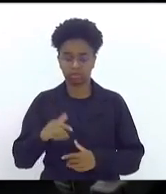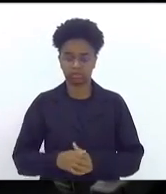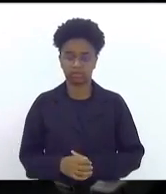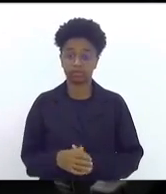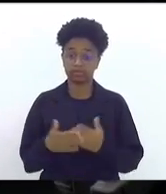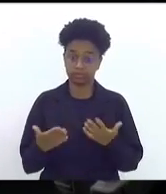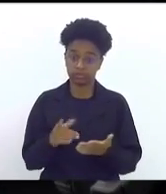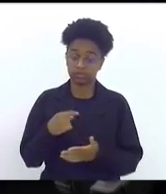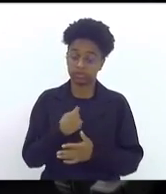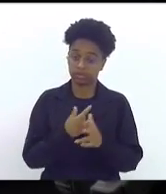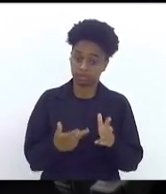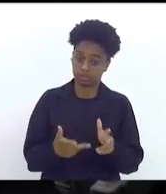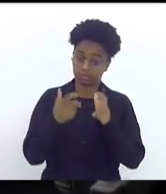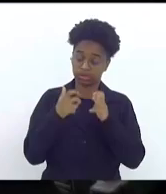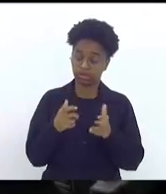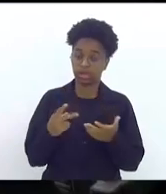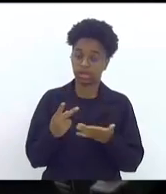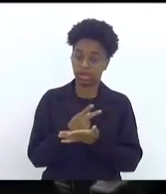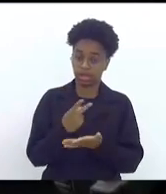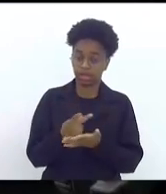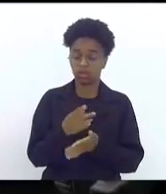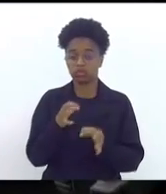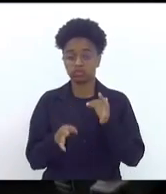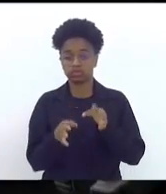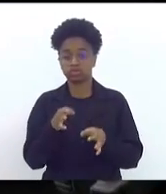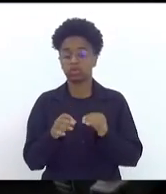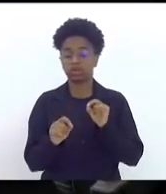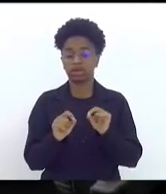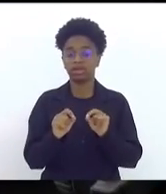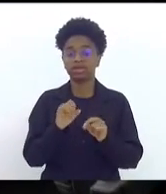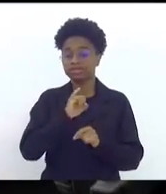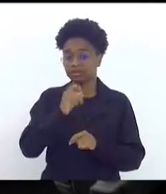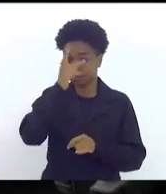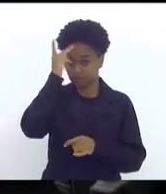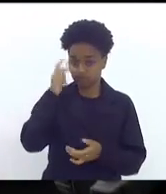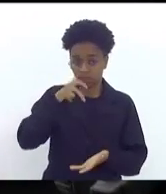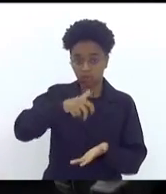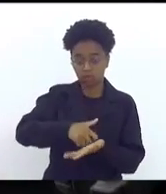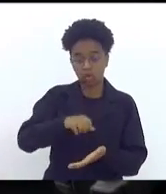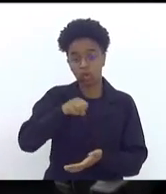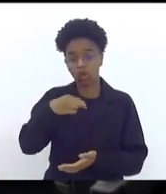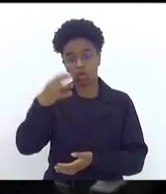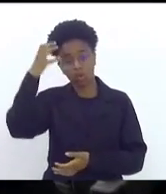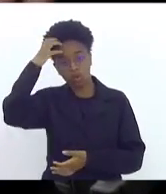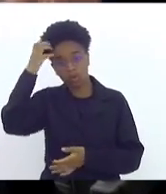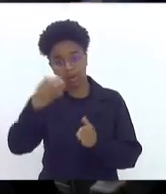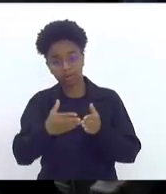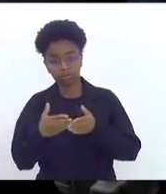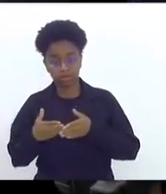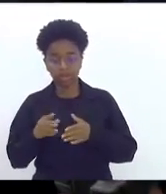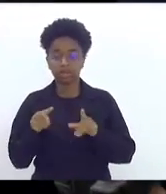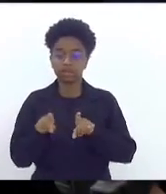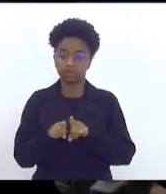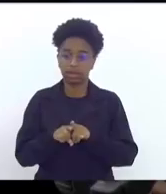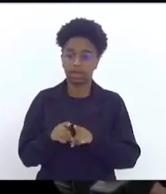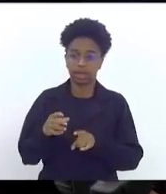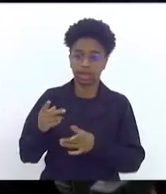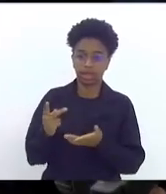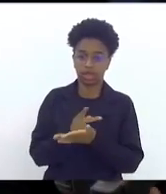Portanto, verificamos um erro judiciário material quando um inocente é condenado ou quando um culpado é absolvido. Isso também é considerado um erro